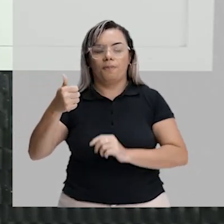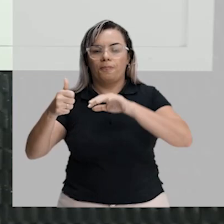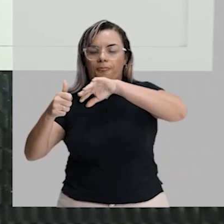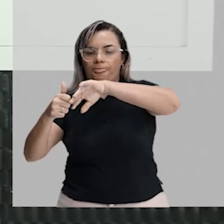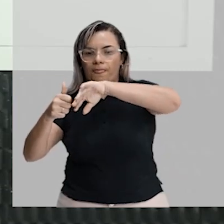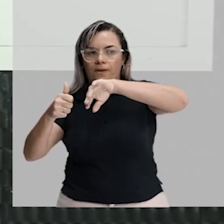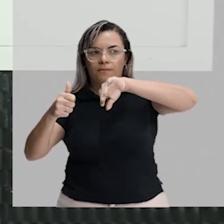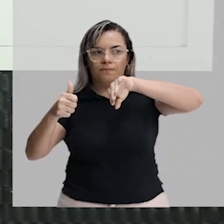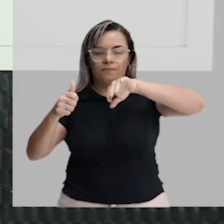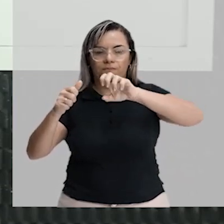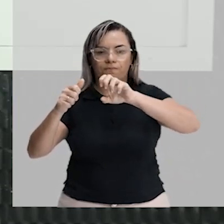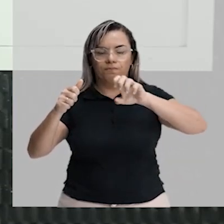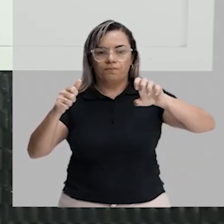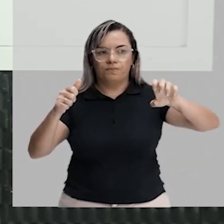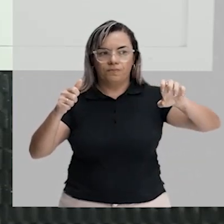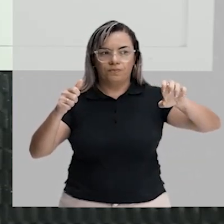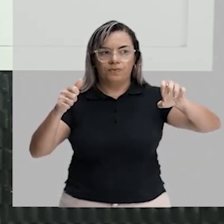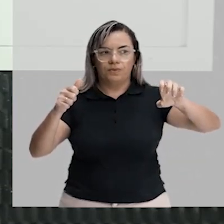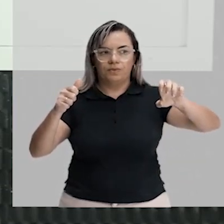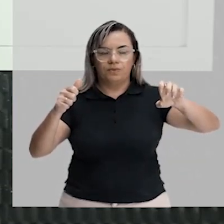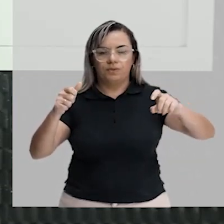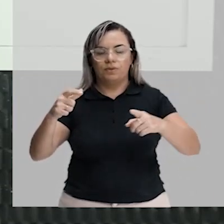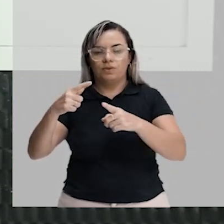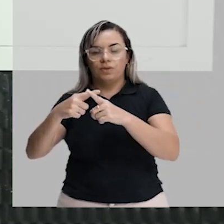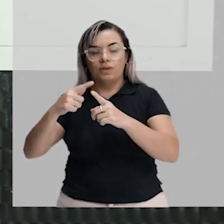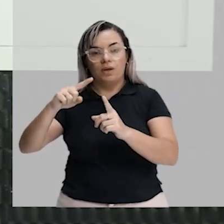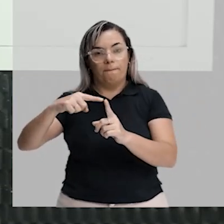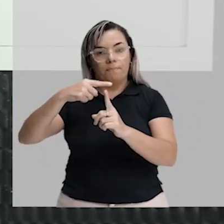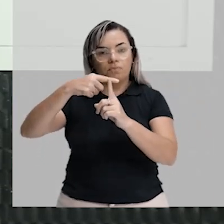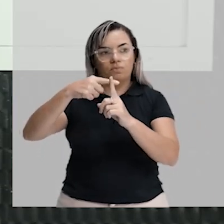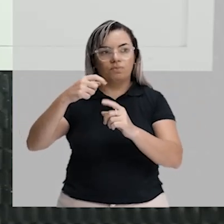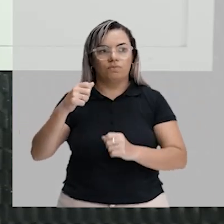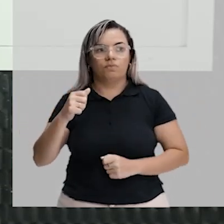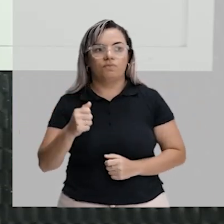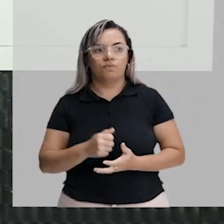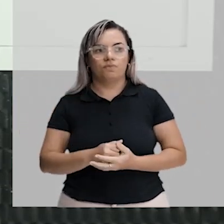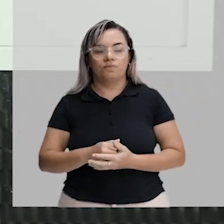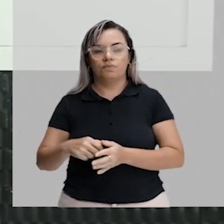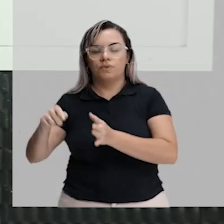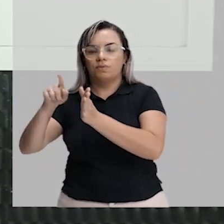expressão com esse sinal do 1, que é positivo, né? Menos 1.